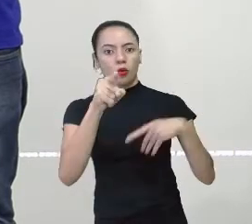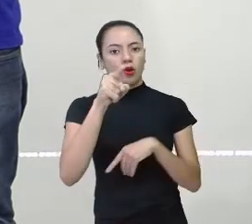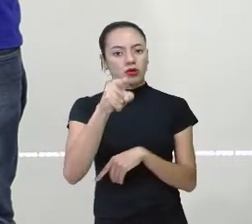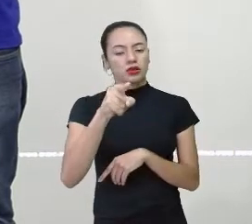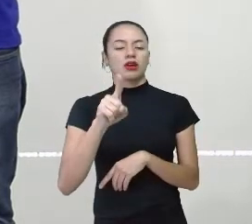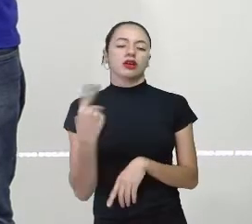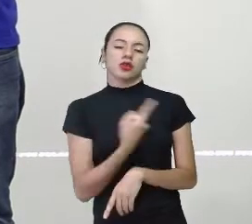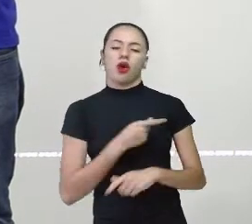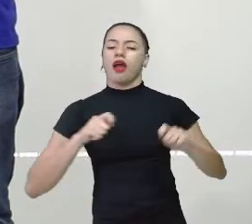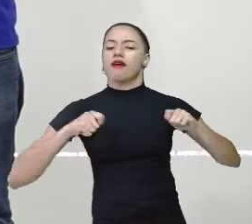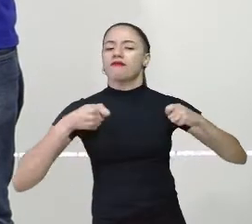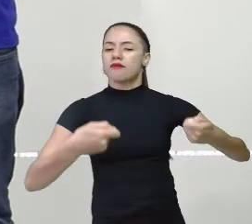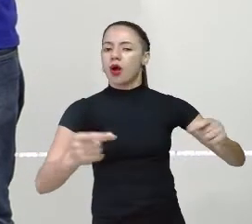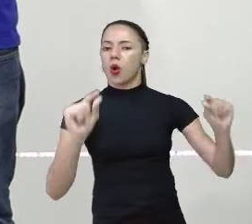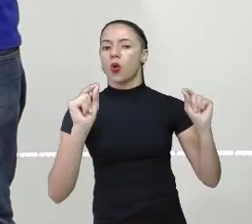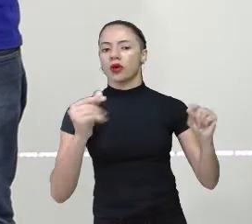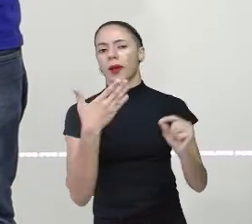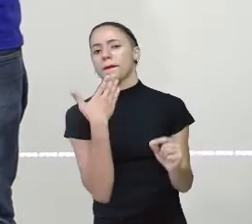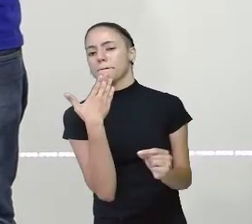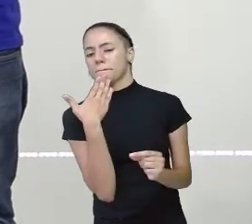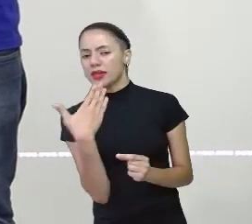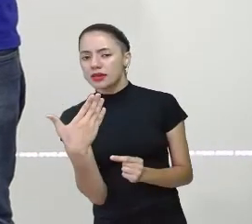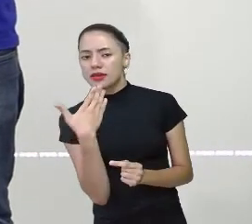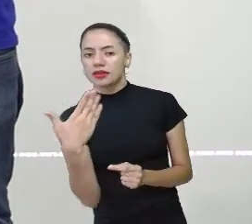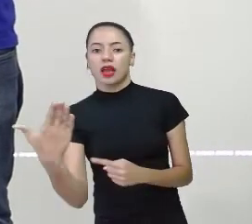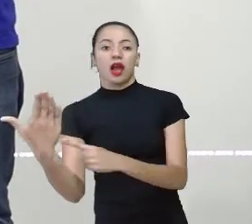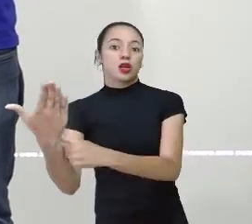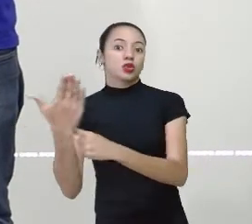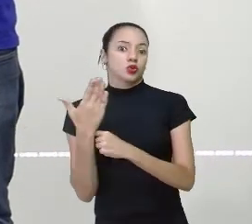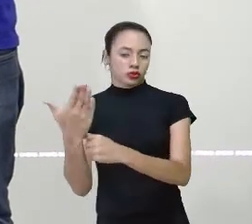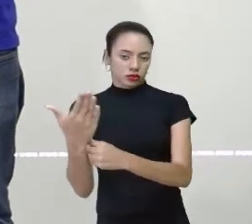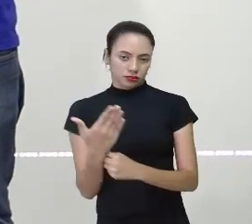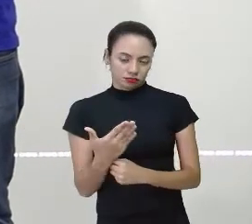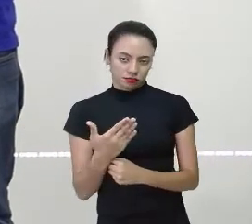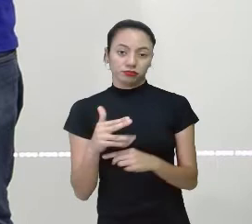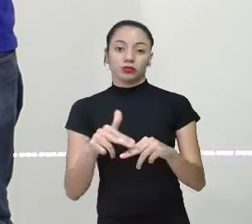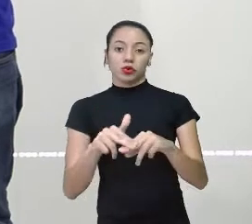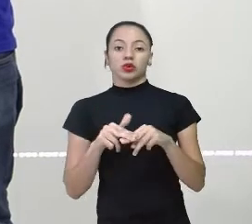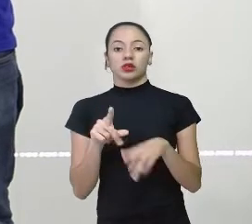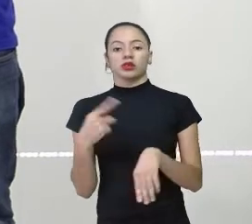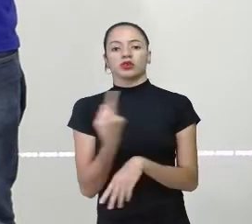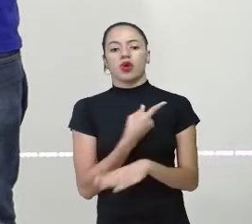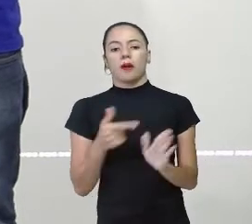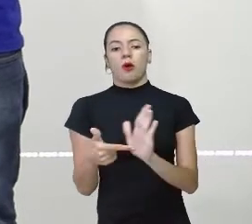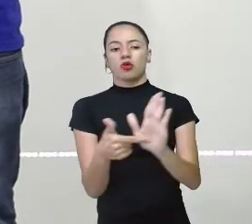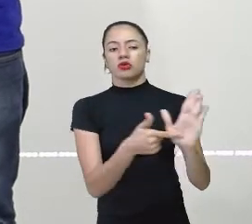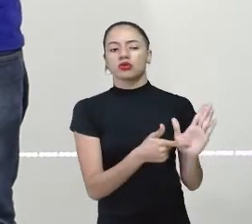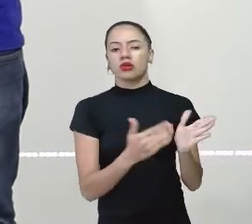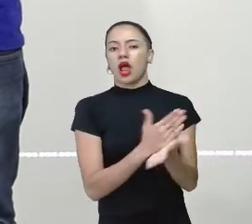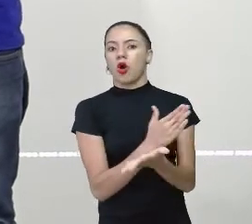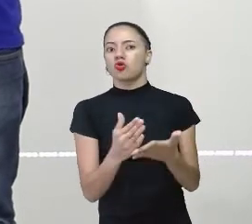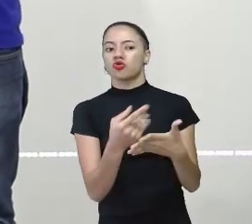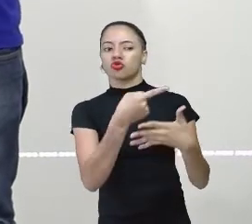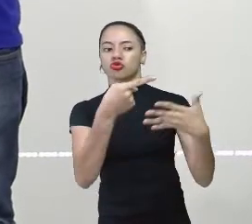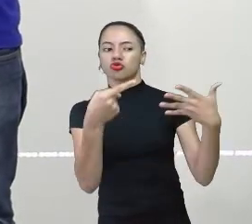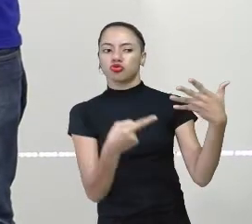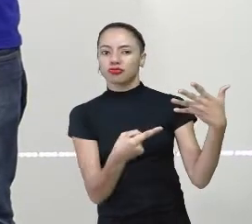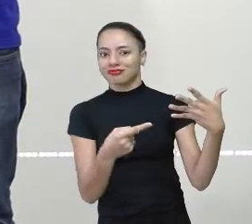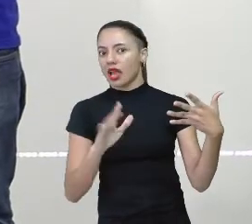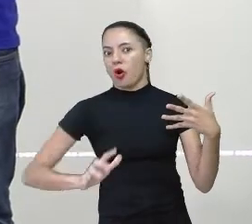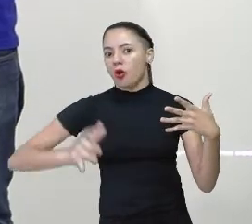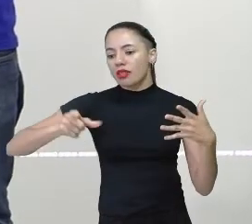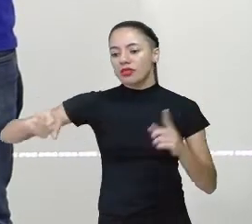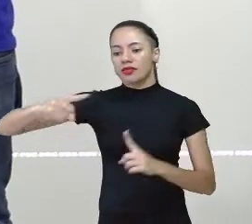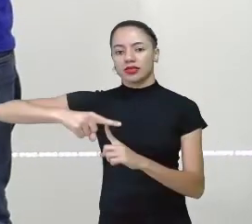a ideia, né, de pedir ajuda, reforça a ideia. Então, por isso a gente está trazendo alguns sinais aqui, né? Sim. Porque nem